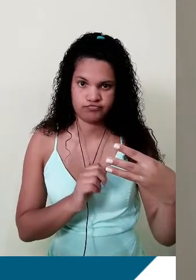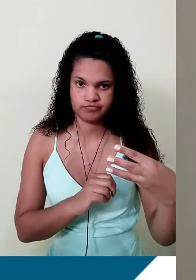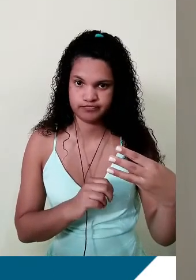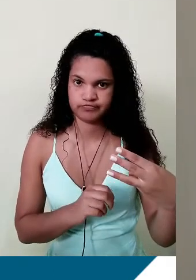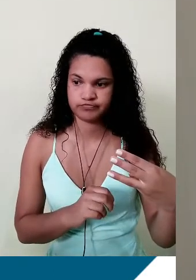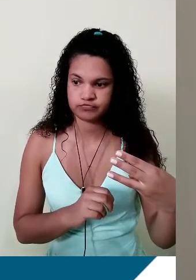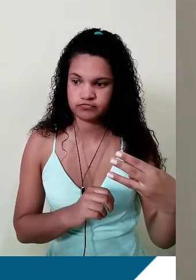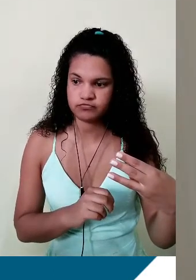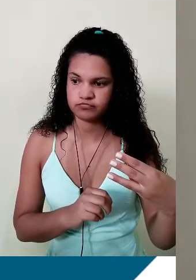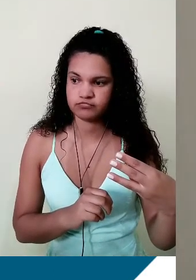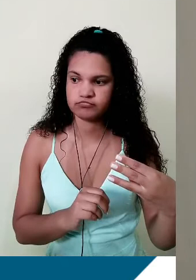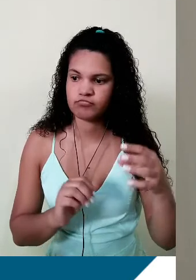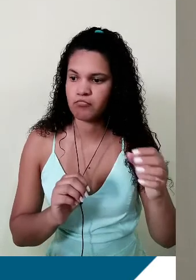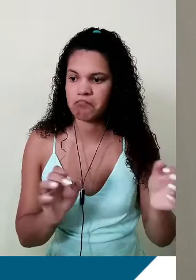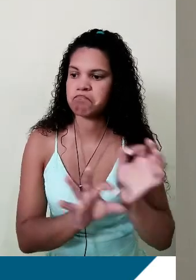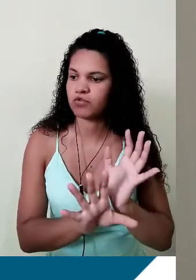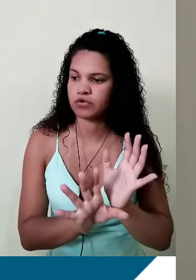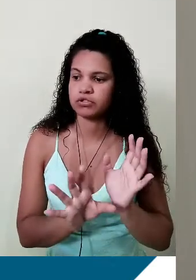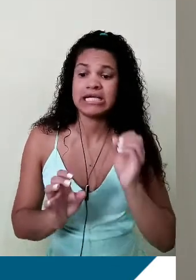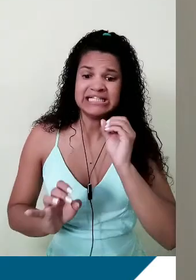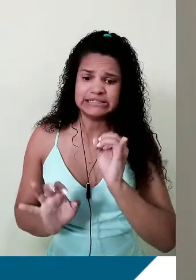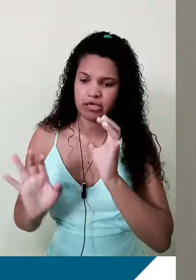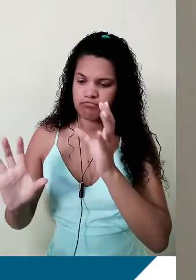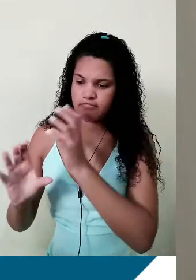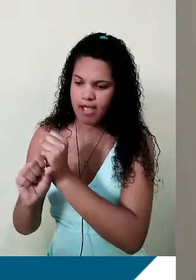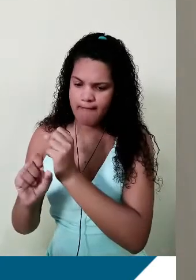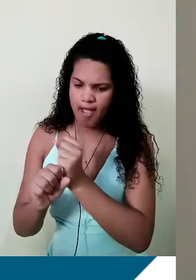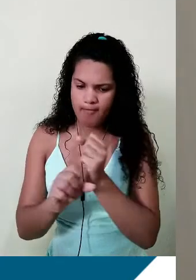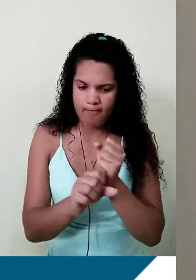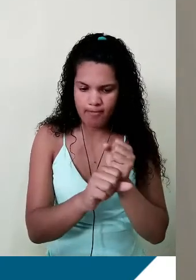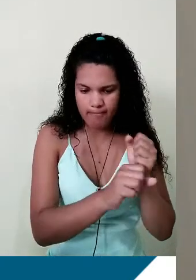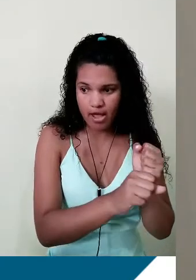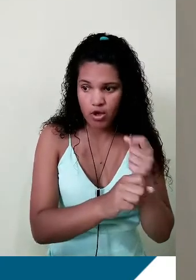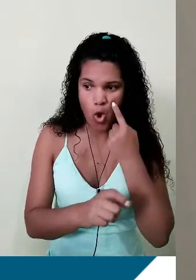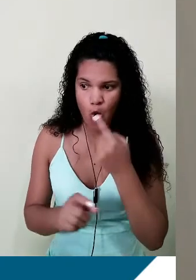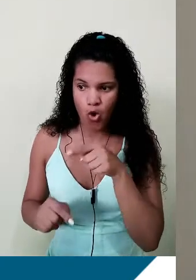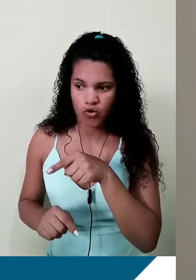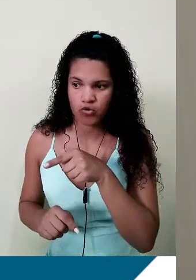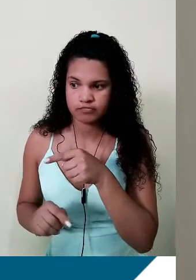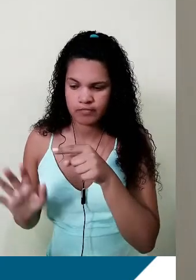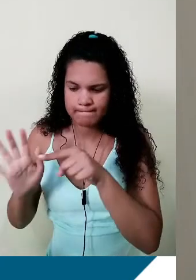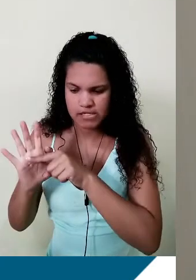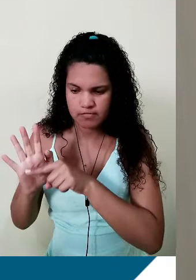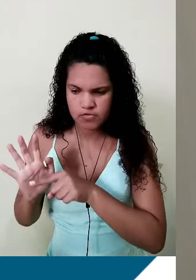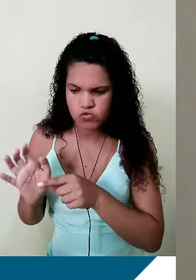273. Fazendo essas subtrações aqui de baixo, nós encontramos